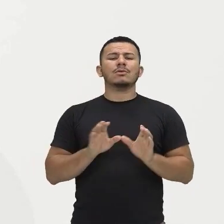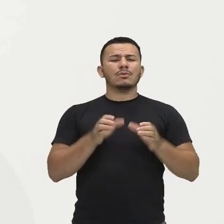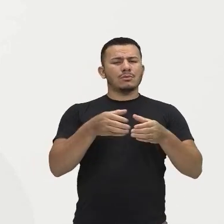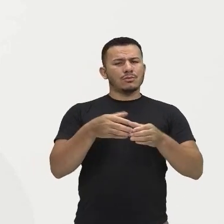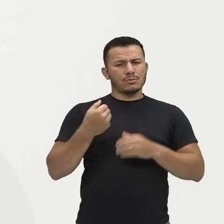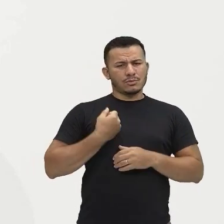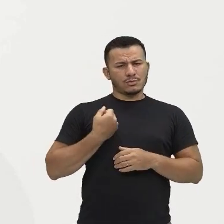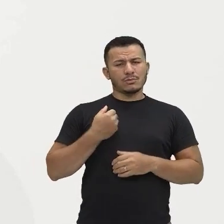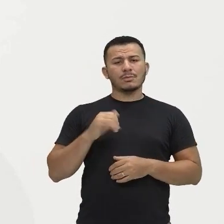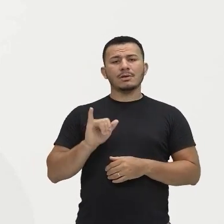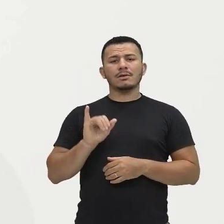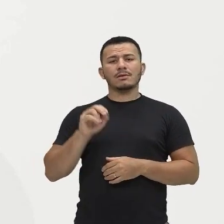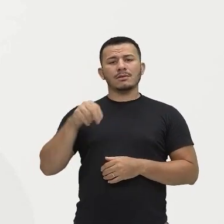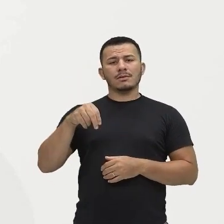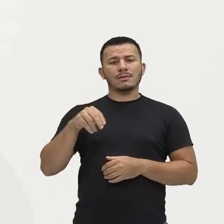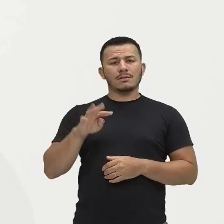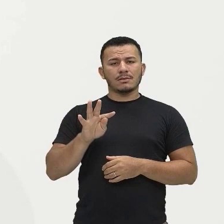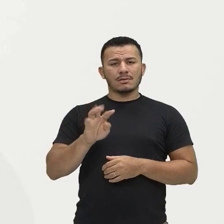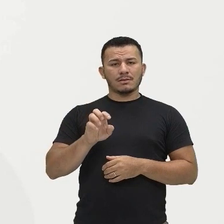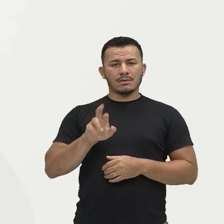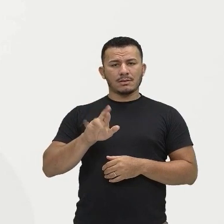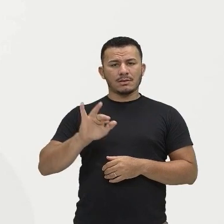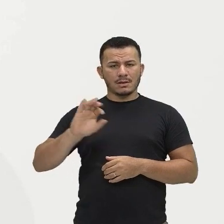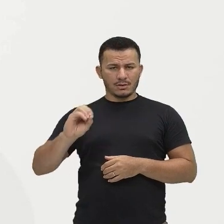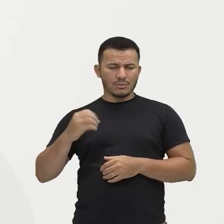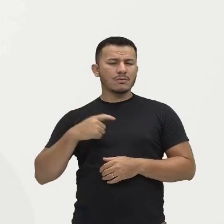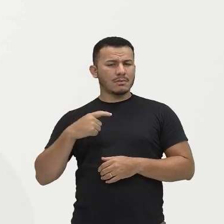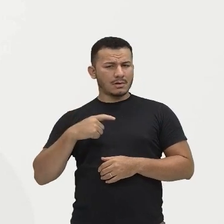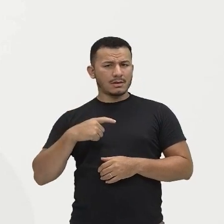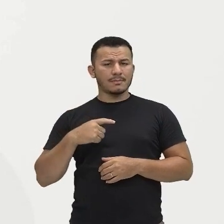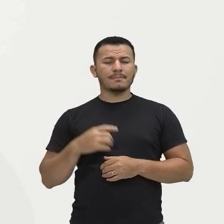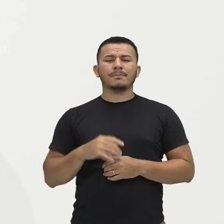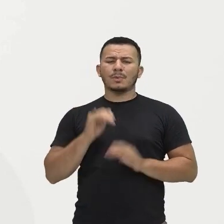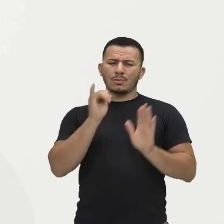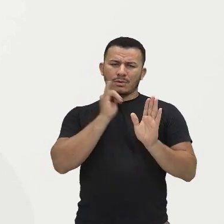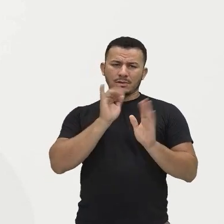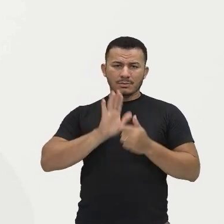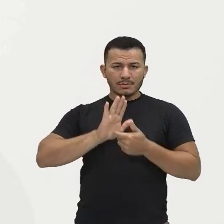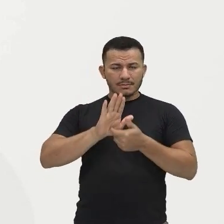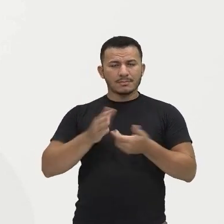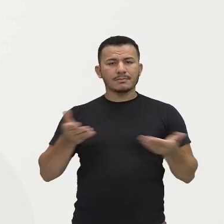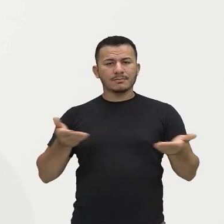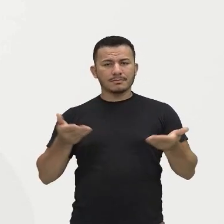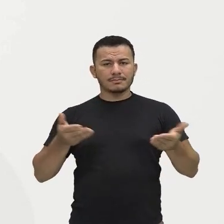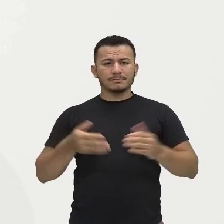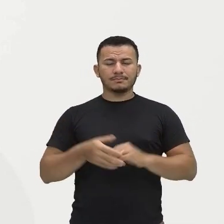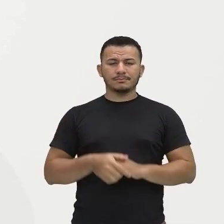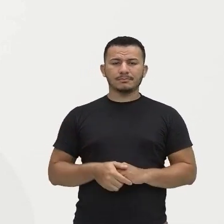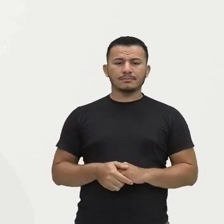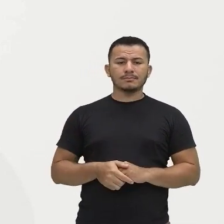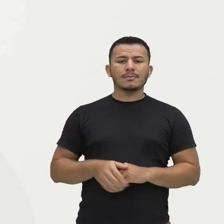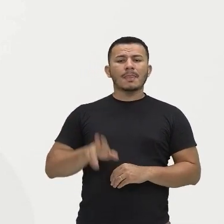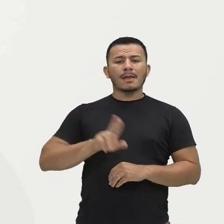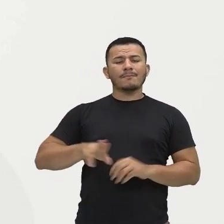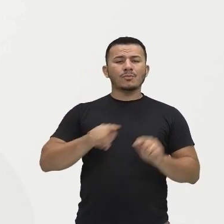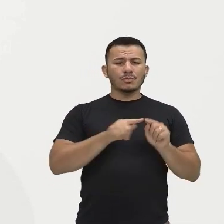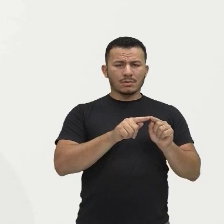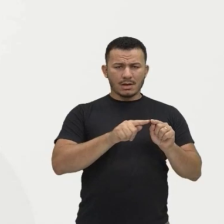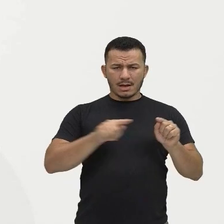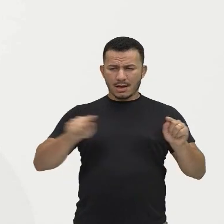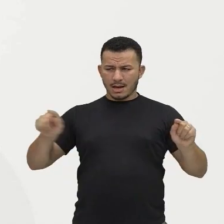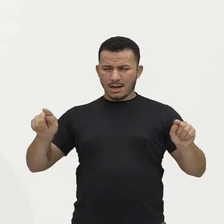inteiros trazem. Então, vamos para alguns exemplos. Então, utilizando a reta numérica